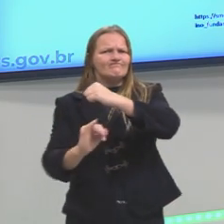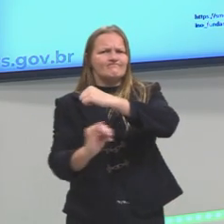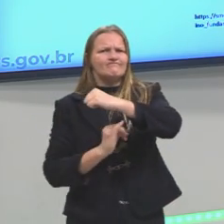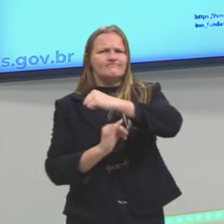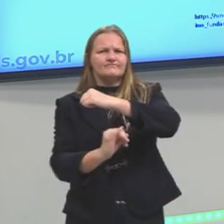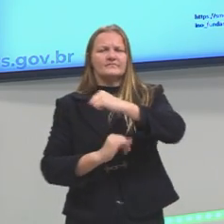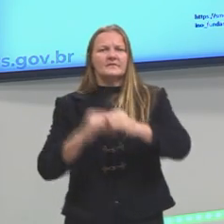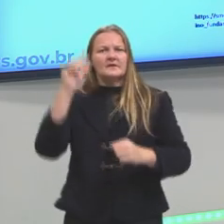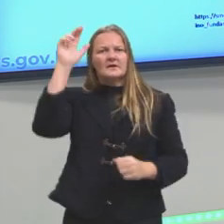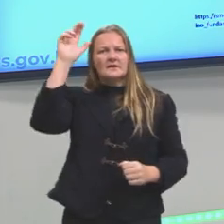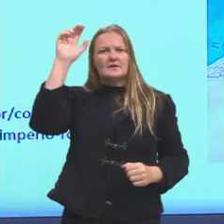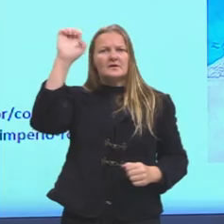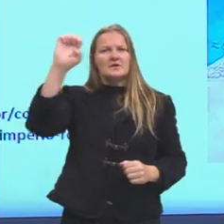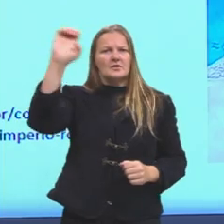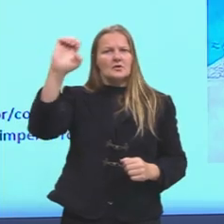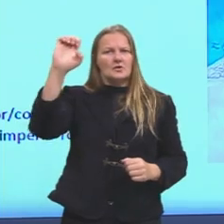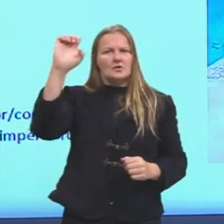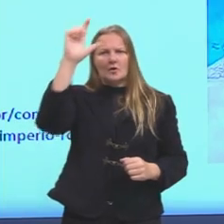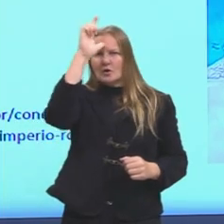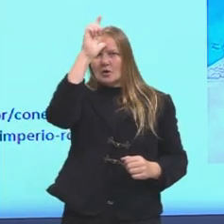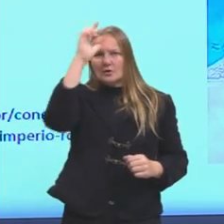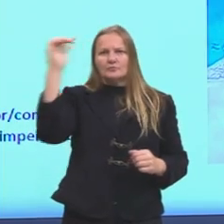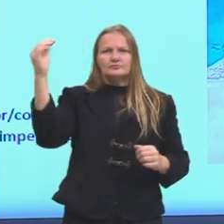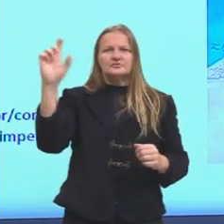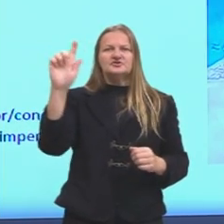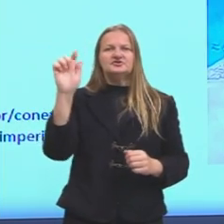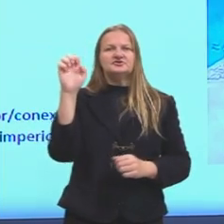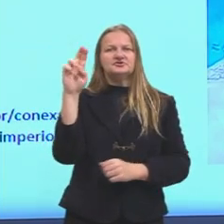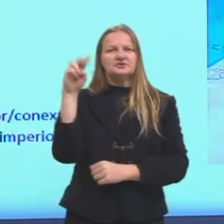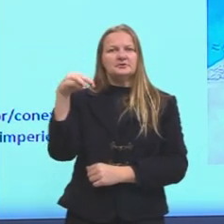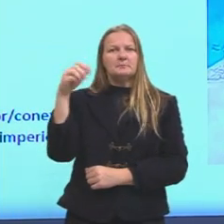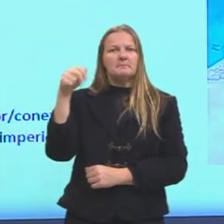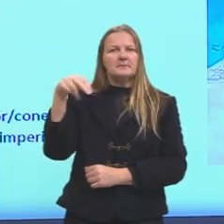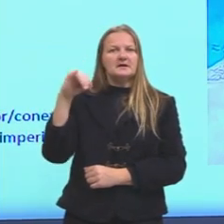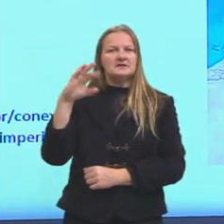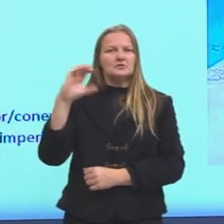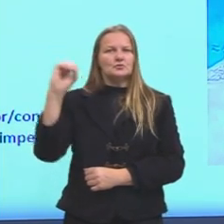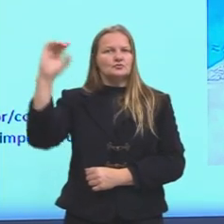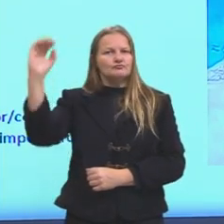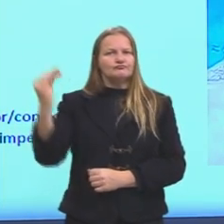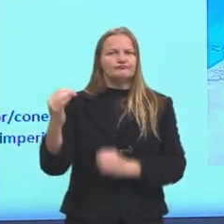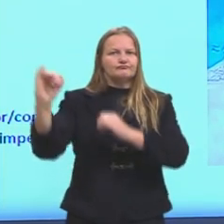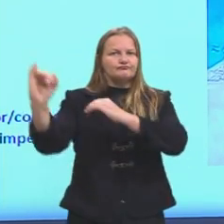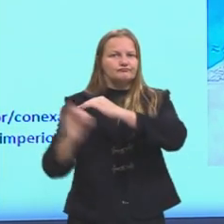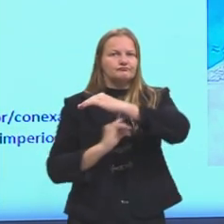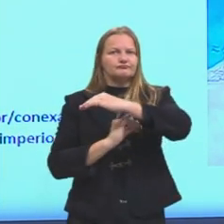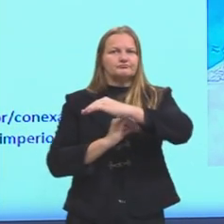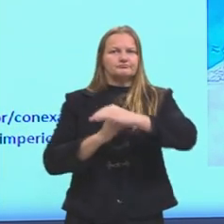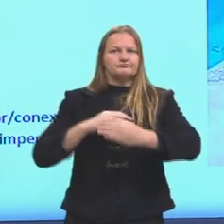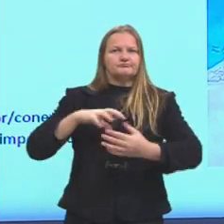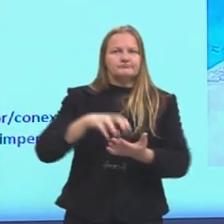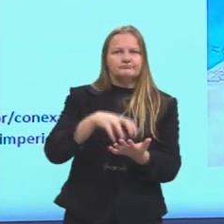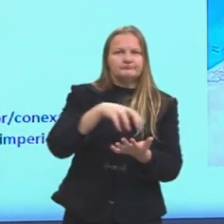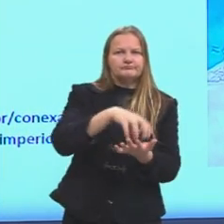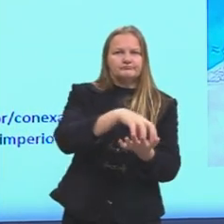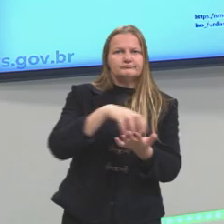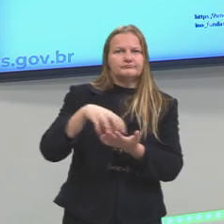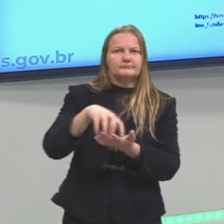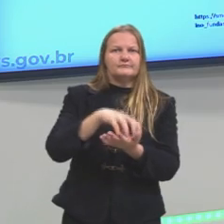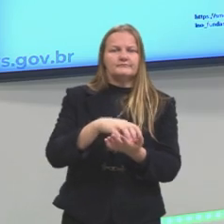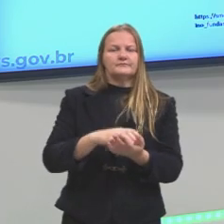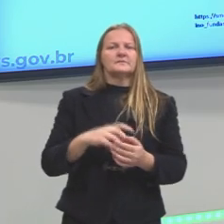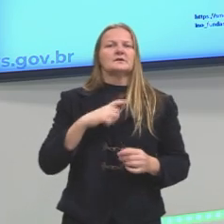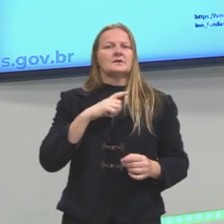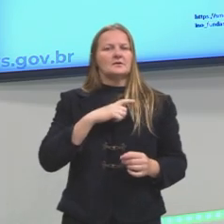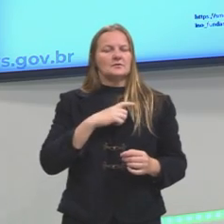germânicos que acabam entrando no império Ah e por fim Apesar dessa divisão o império romano do oriente